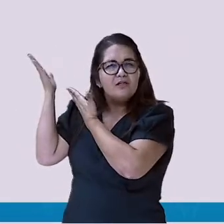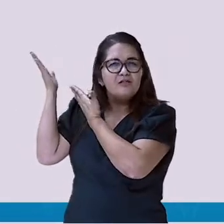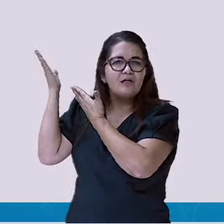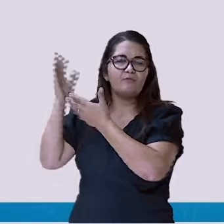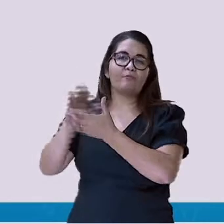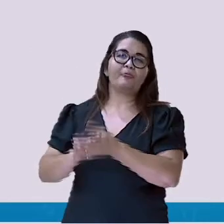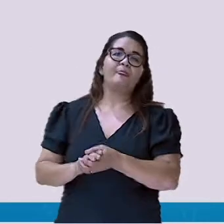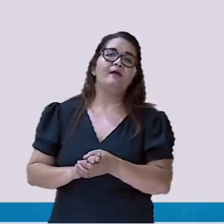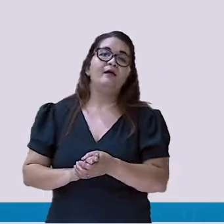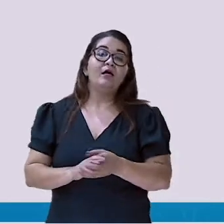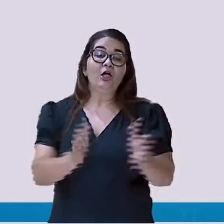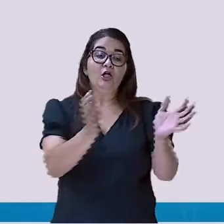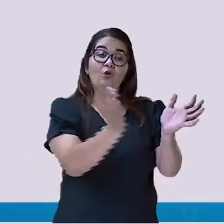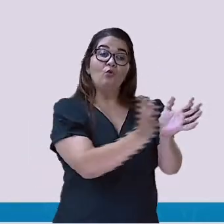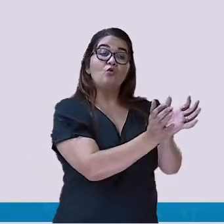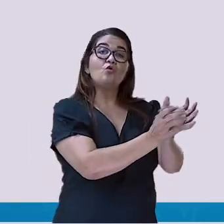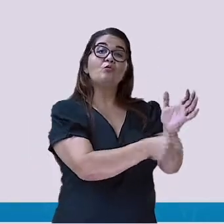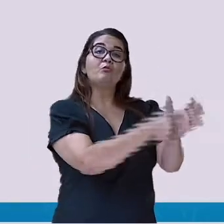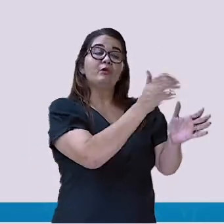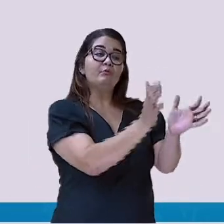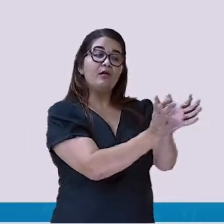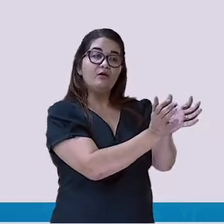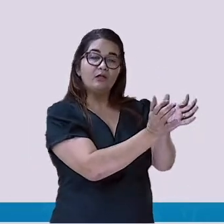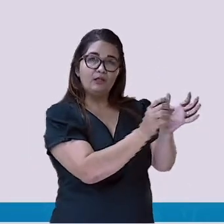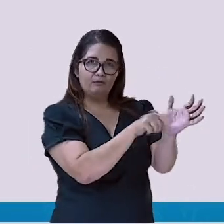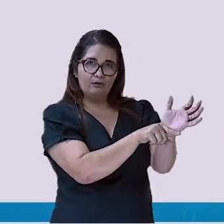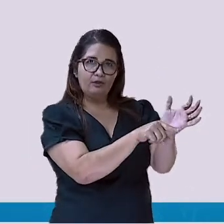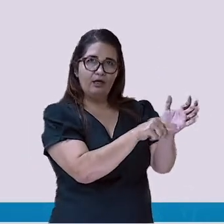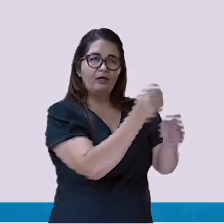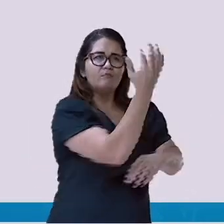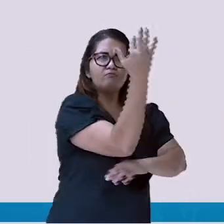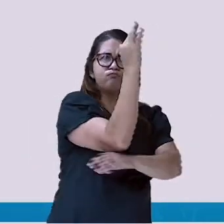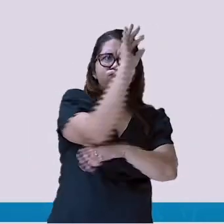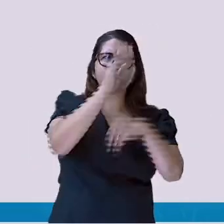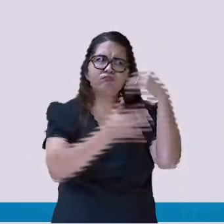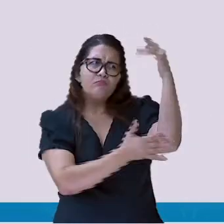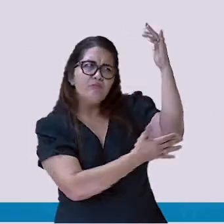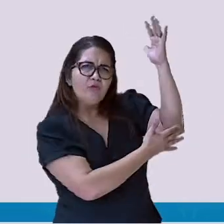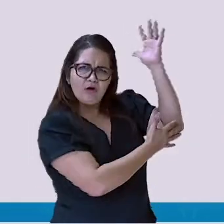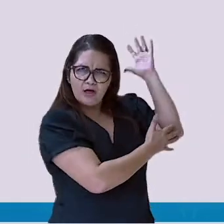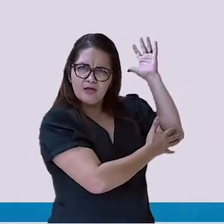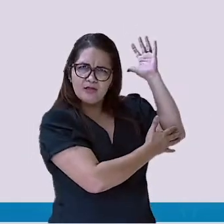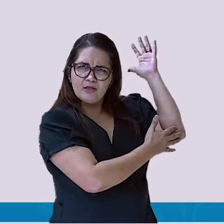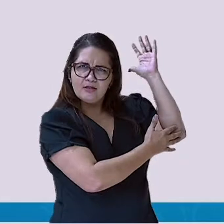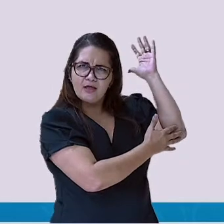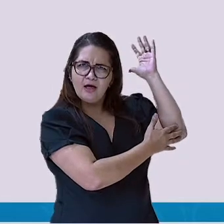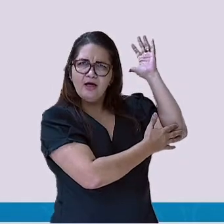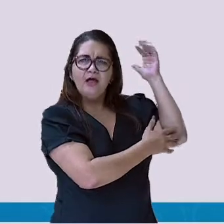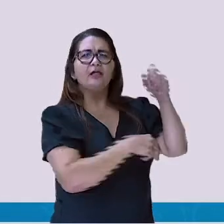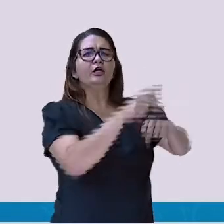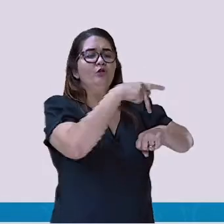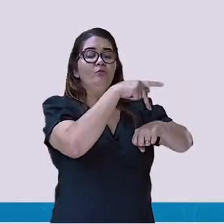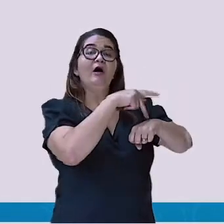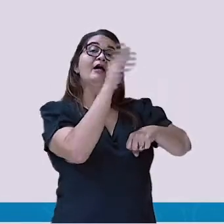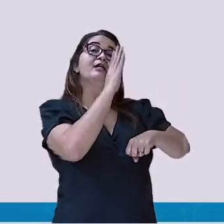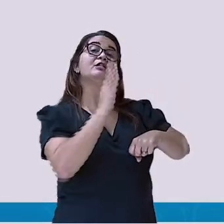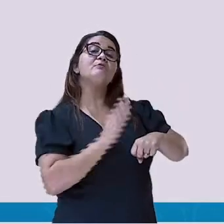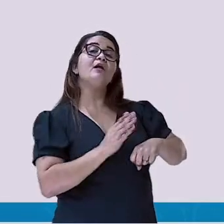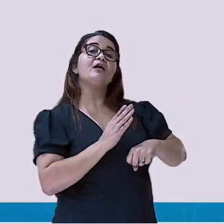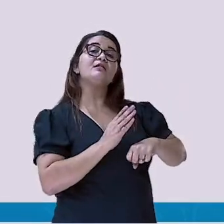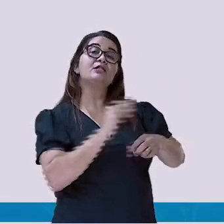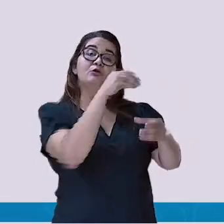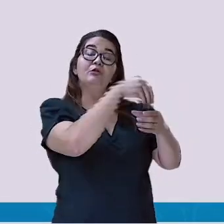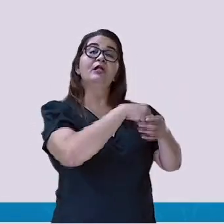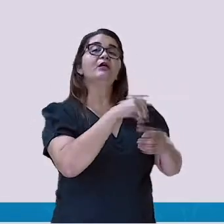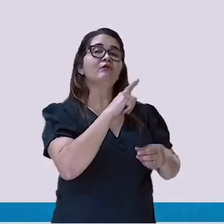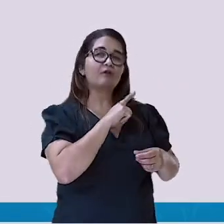formações florestais. Quais são as formações florestais que aparecem no Brasil, né? A principal característica das